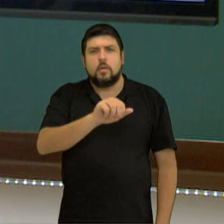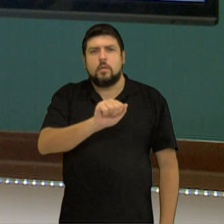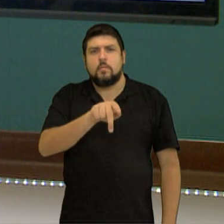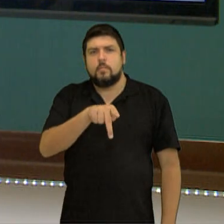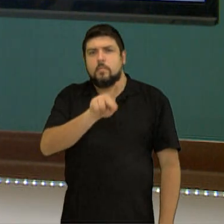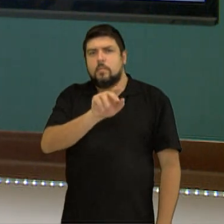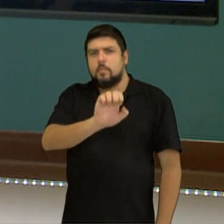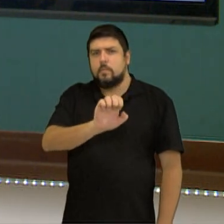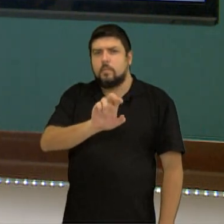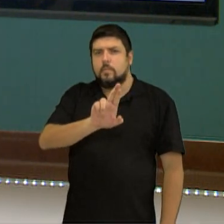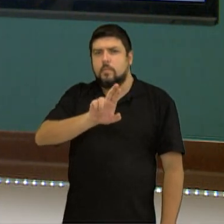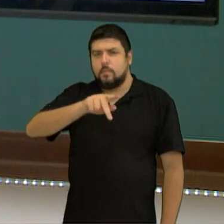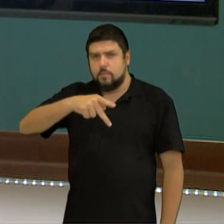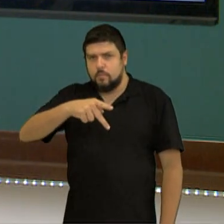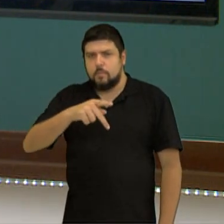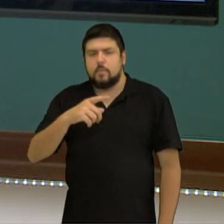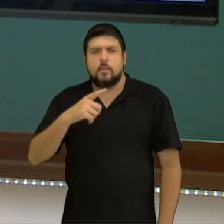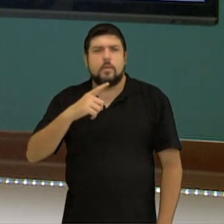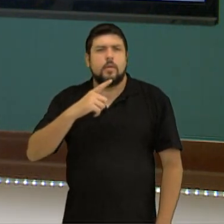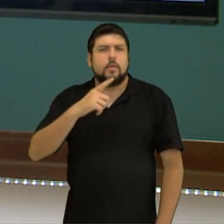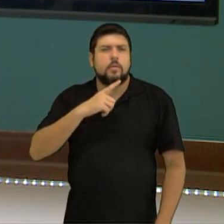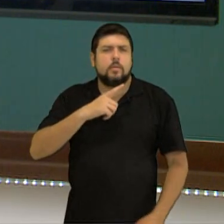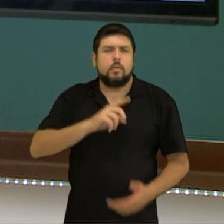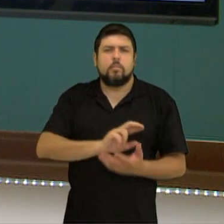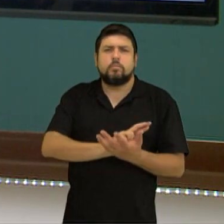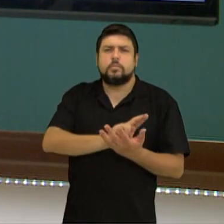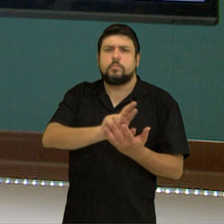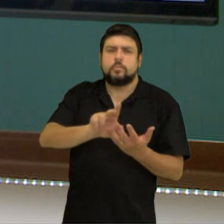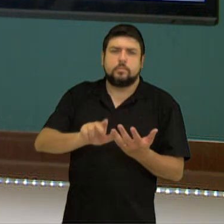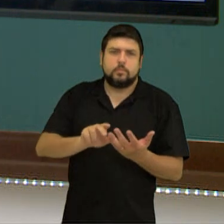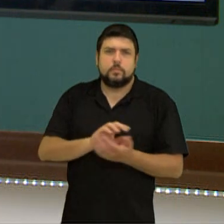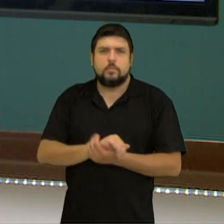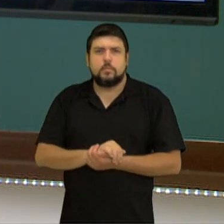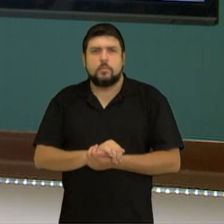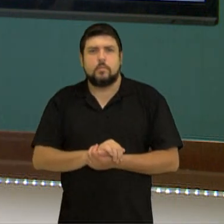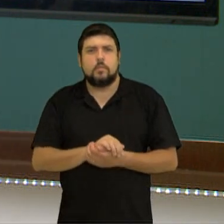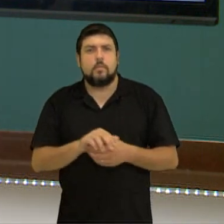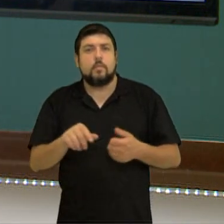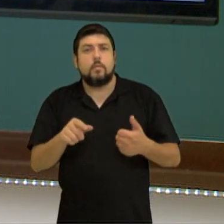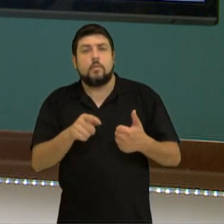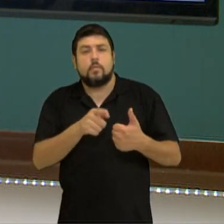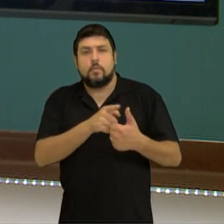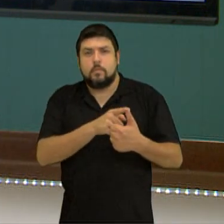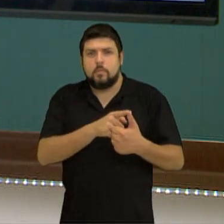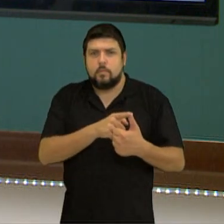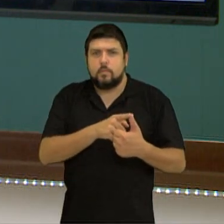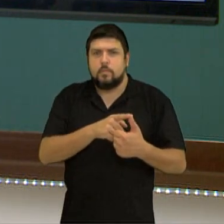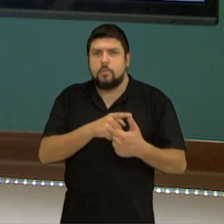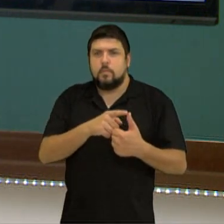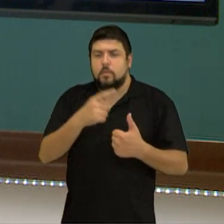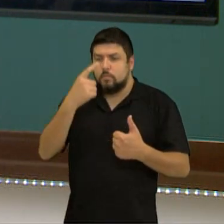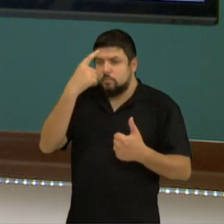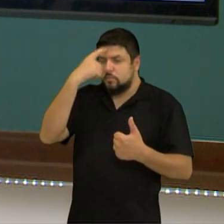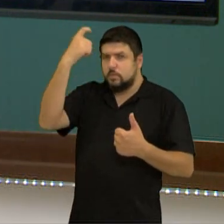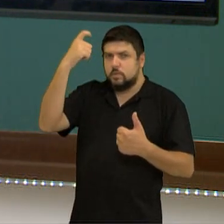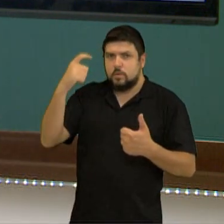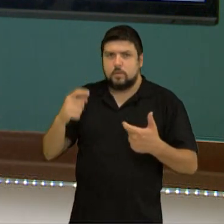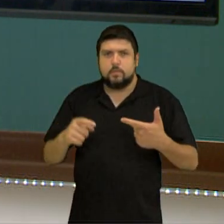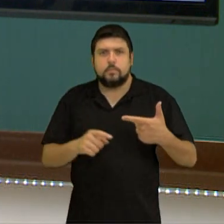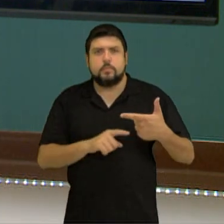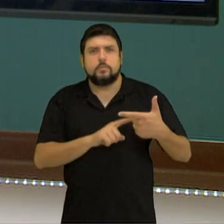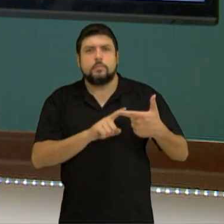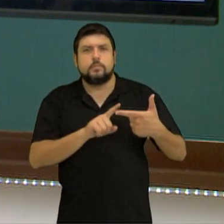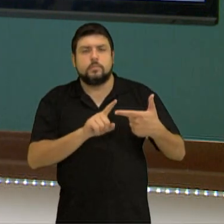o make-up ele tem uma série de possibilidades. Make-up é create, pode ser criar. Make-up também eu já